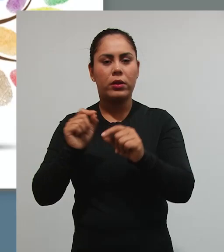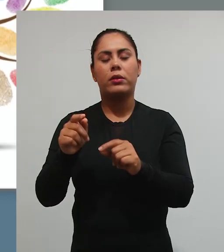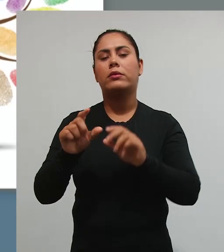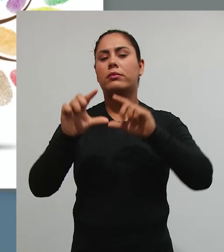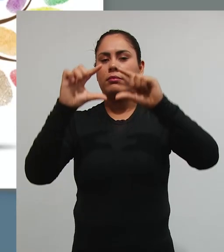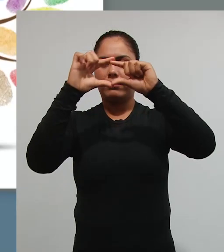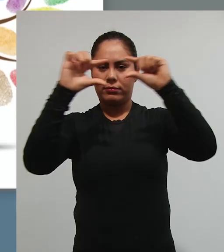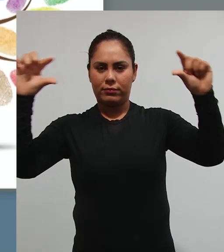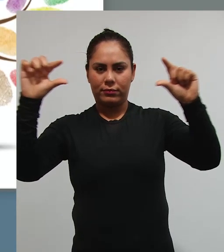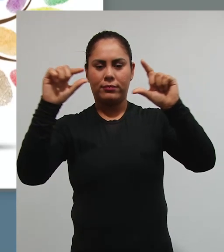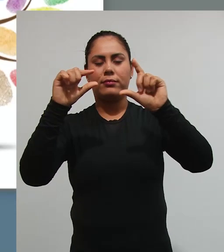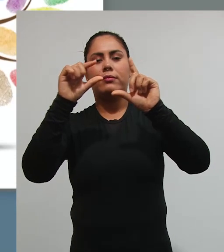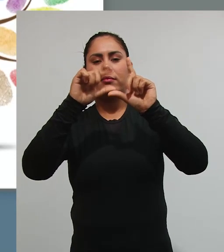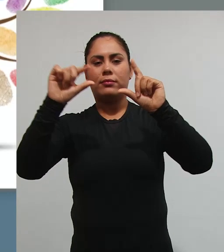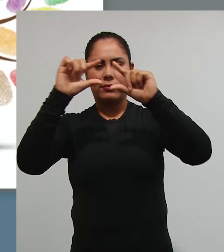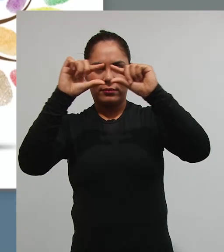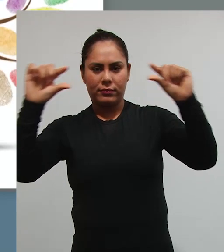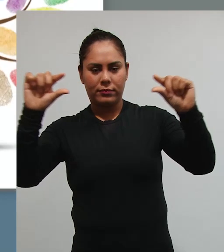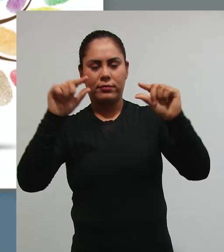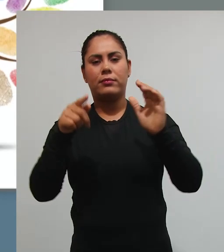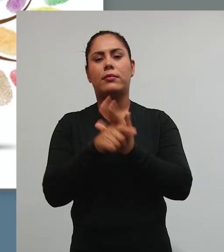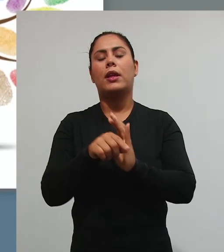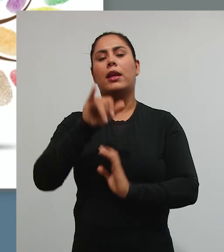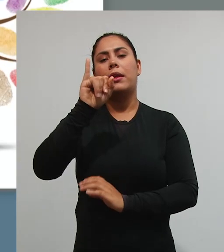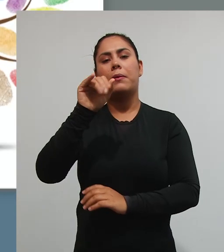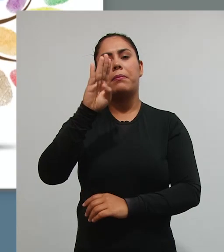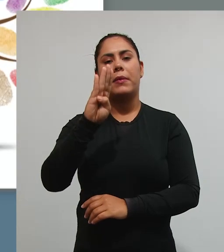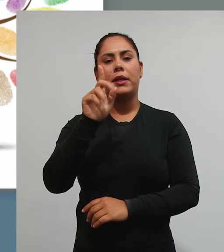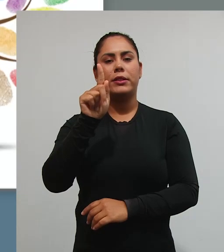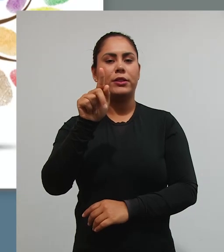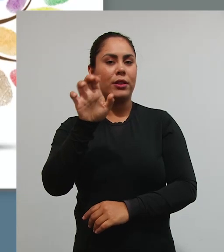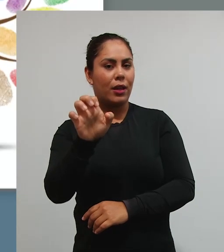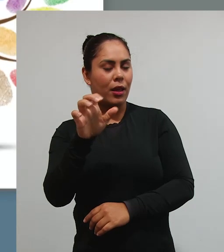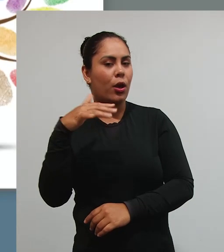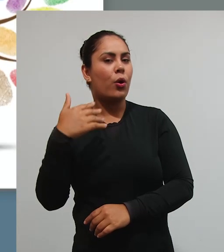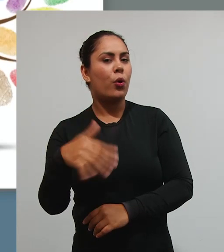a legenda estabelecida pelo IBGE,